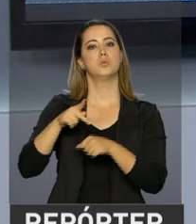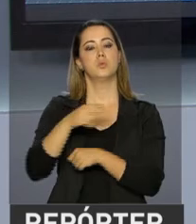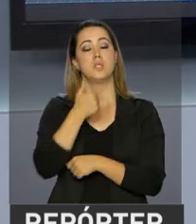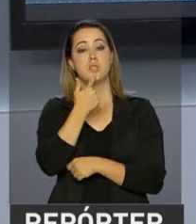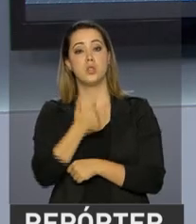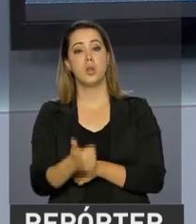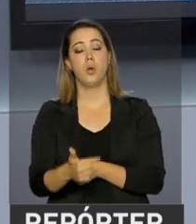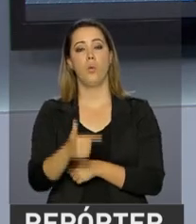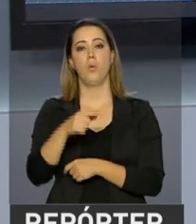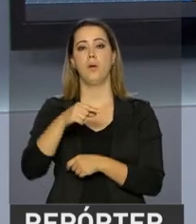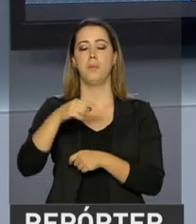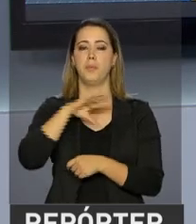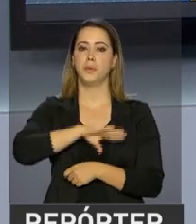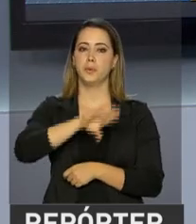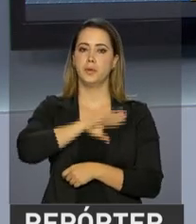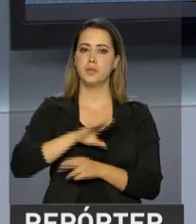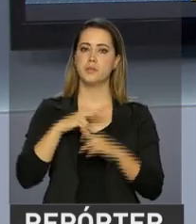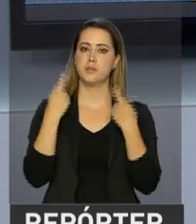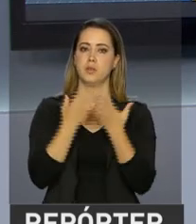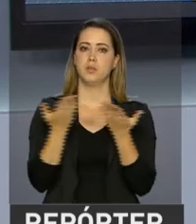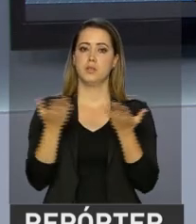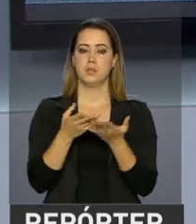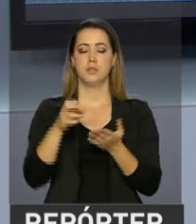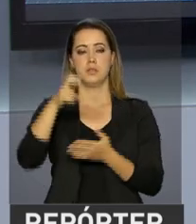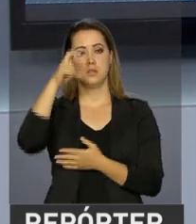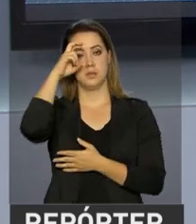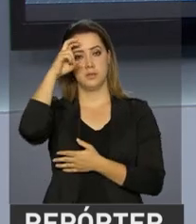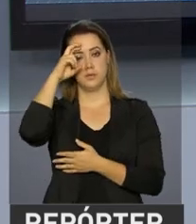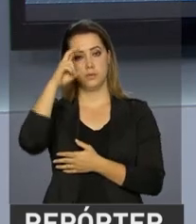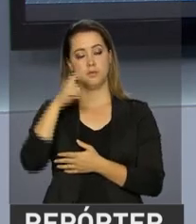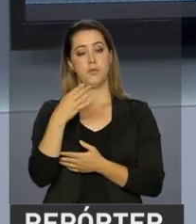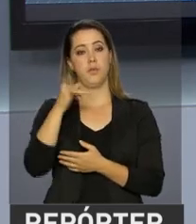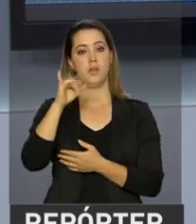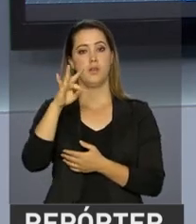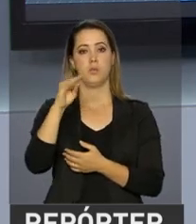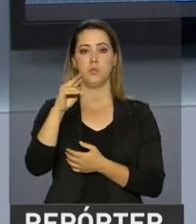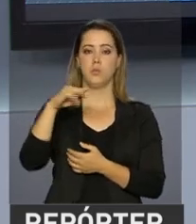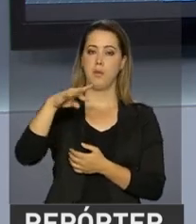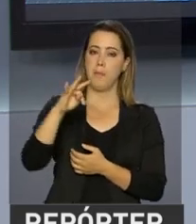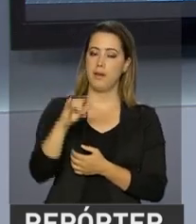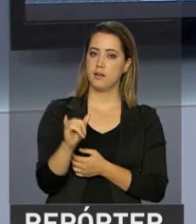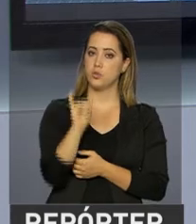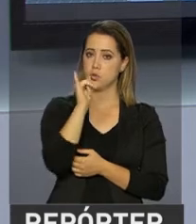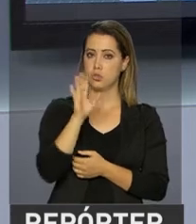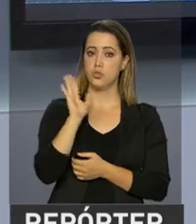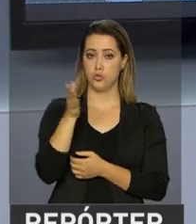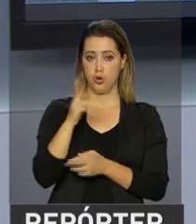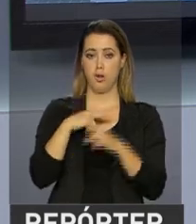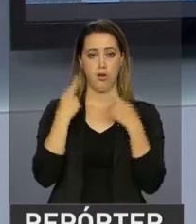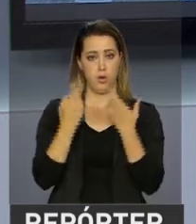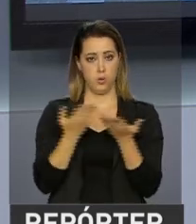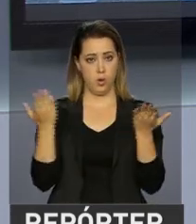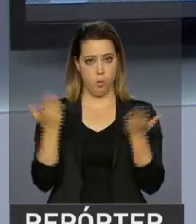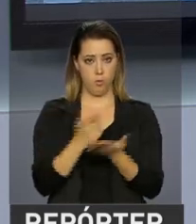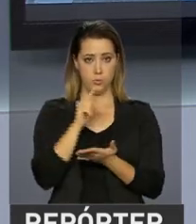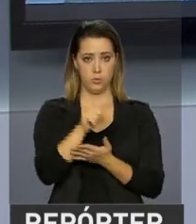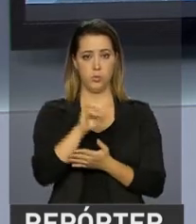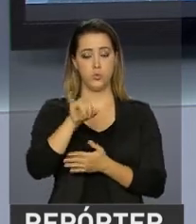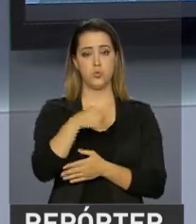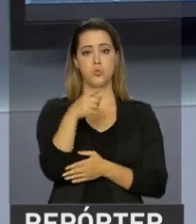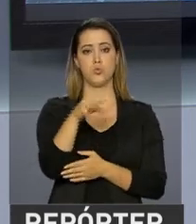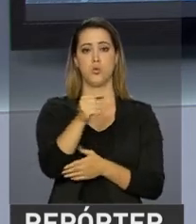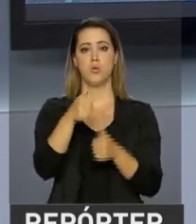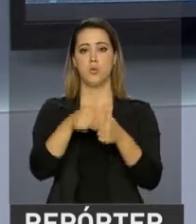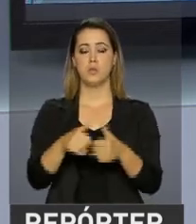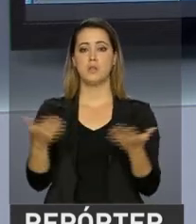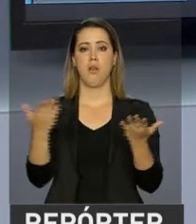se reúnem nesta quinta feira no itamaraty algumas reuniões bilaterais já foram realizadas hoje o repórter joão pedro neto